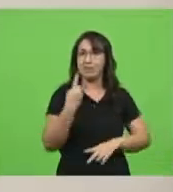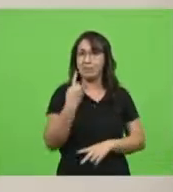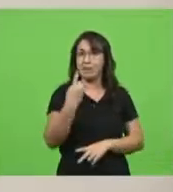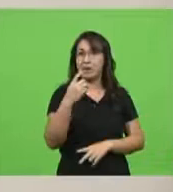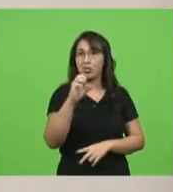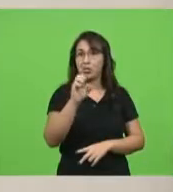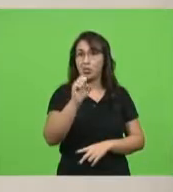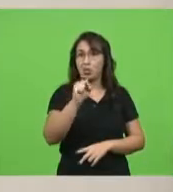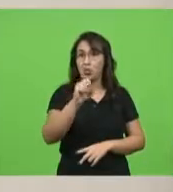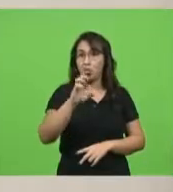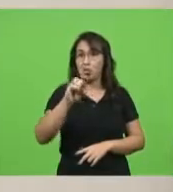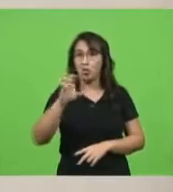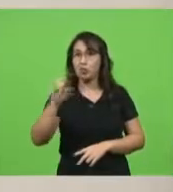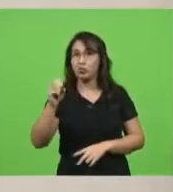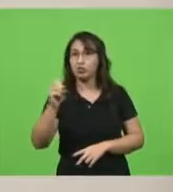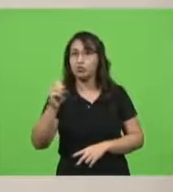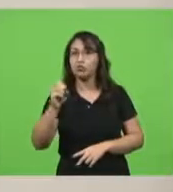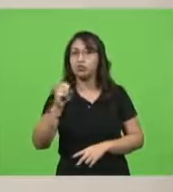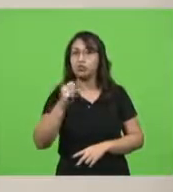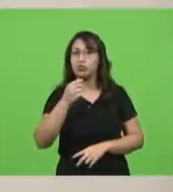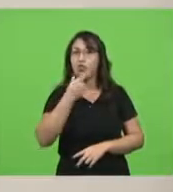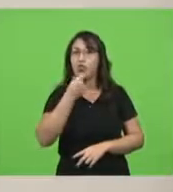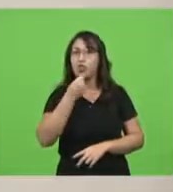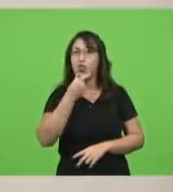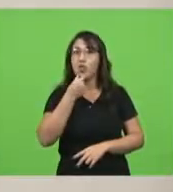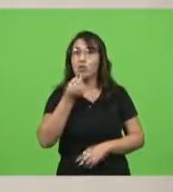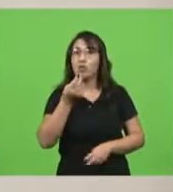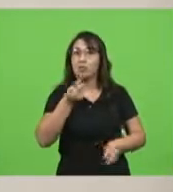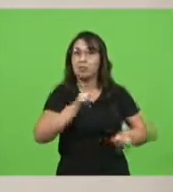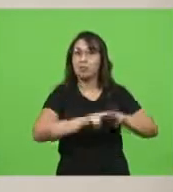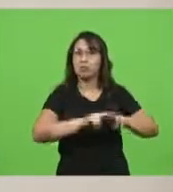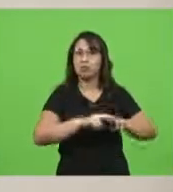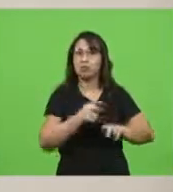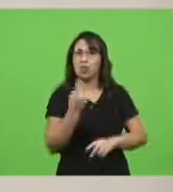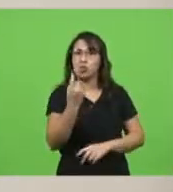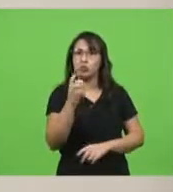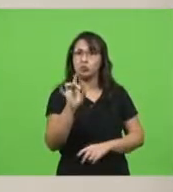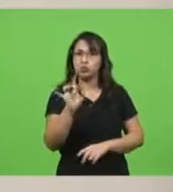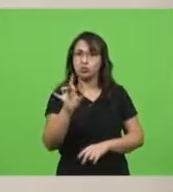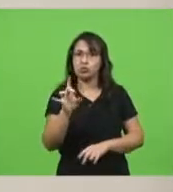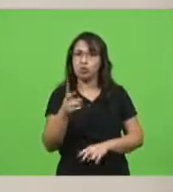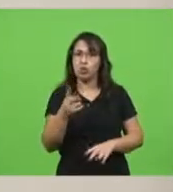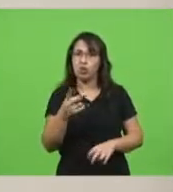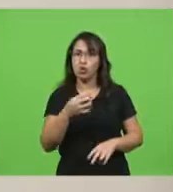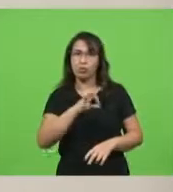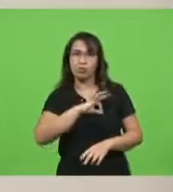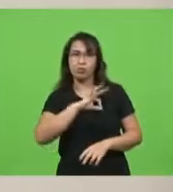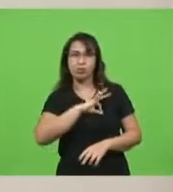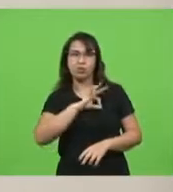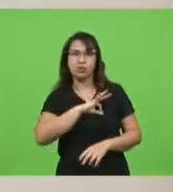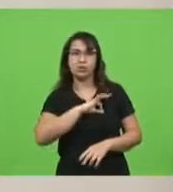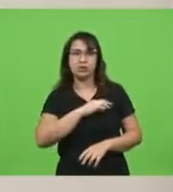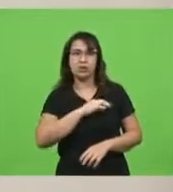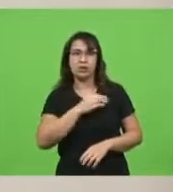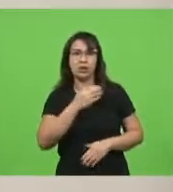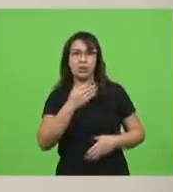presos. Então, nós temos 1 policial, na verdade, cuidando do município que tem 1.800